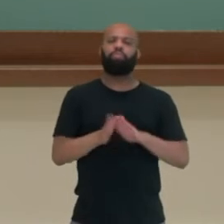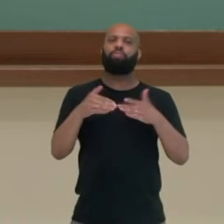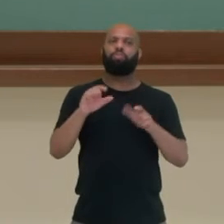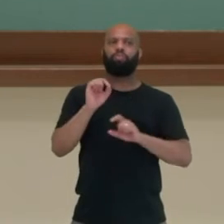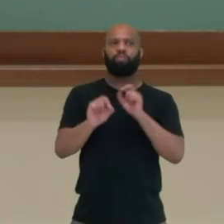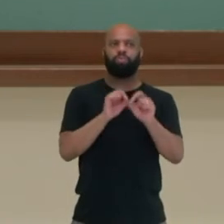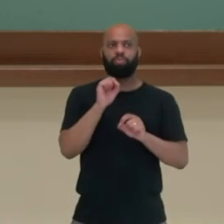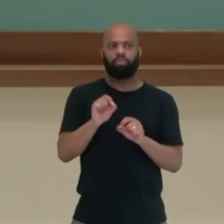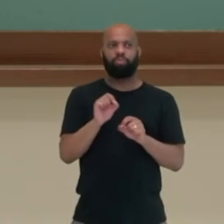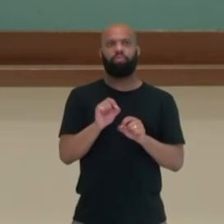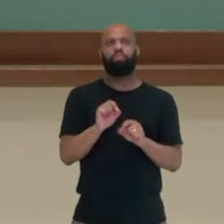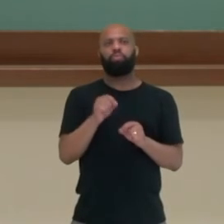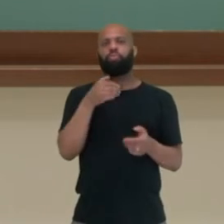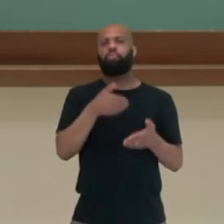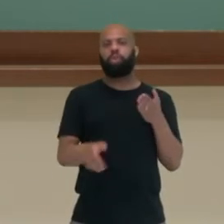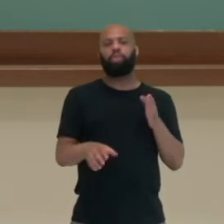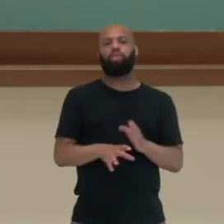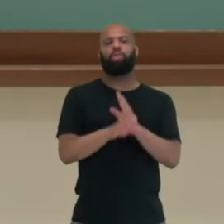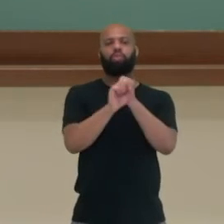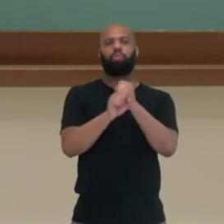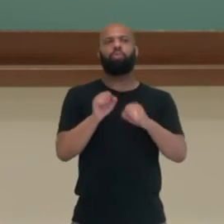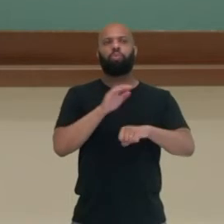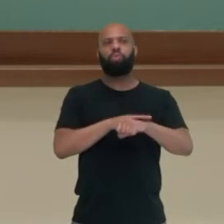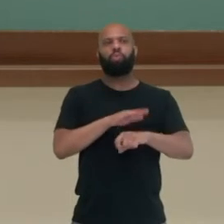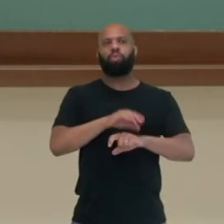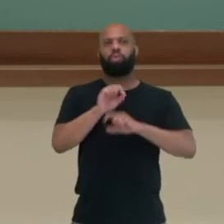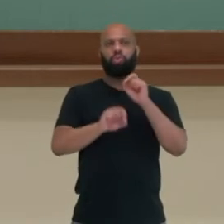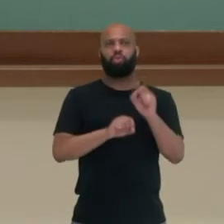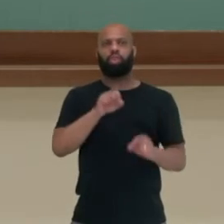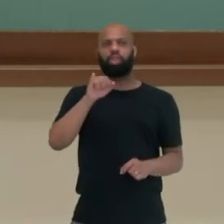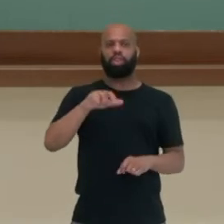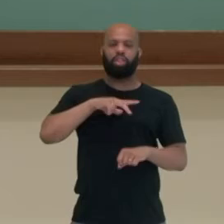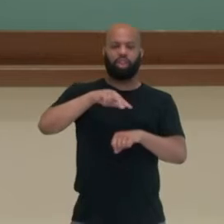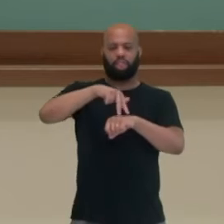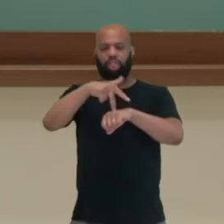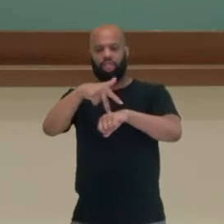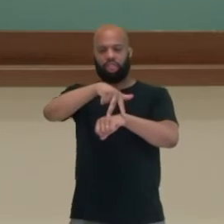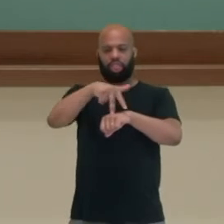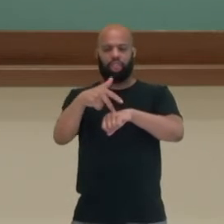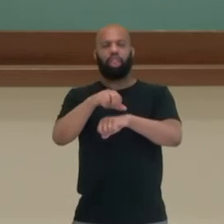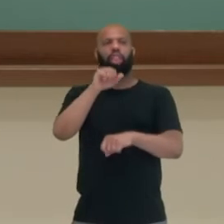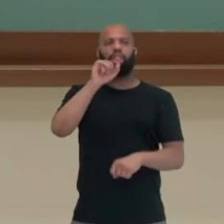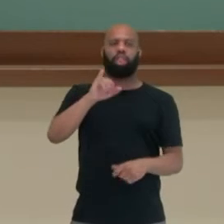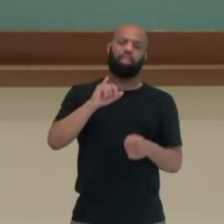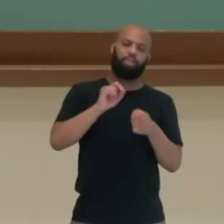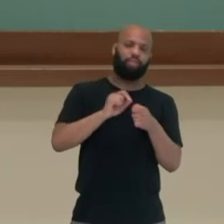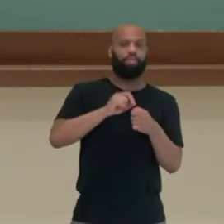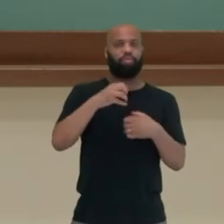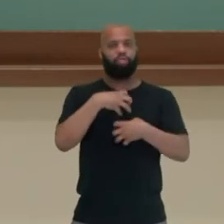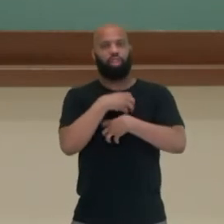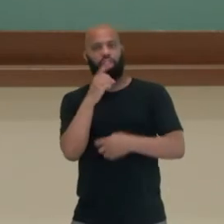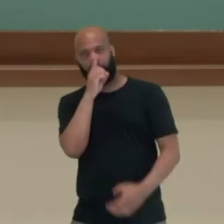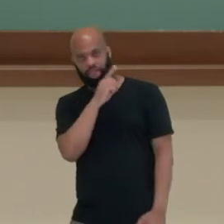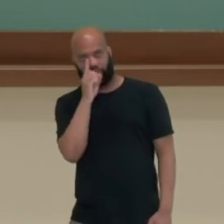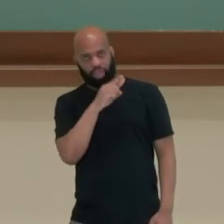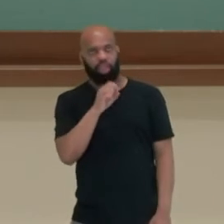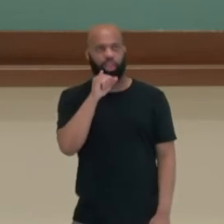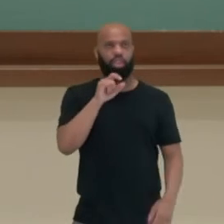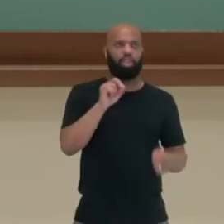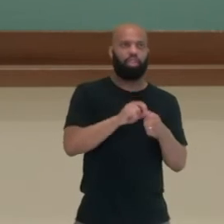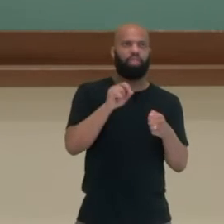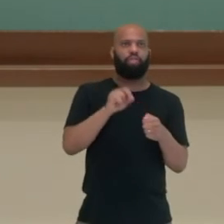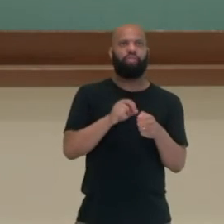perde pontos em que casos? Ele perde pontos se ele perde o equilíbrio, se realiza um movimento de forma incorreta, faz um movimento que